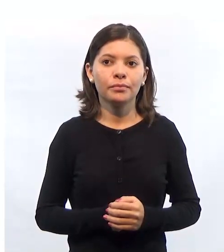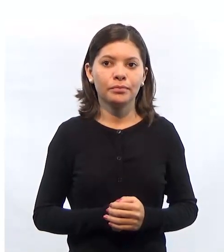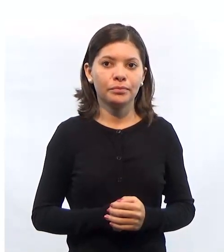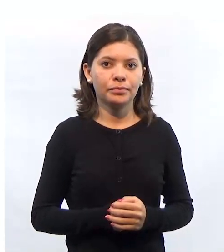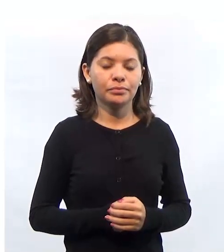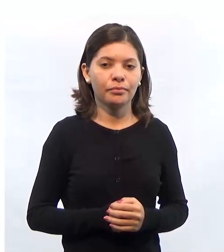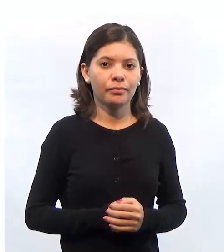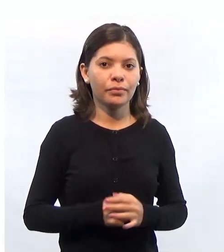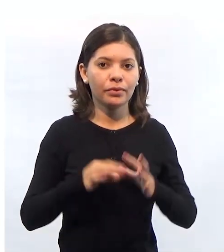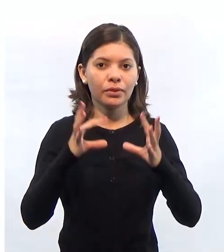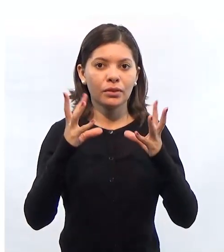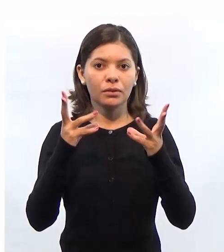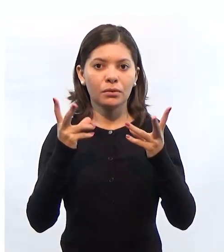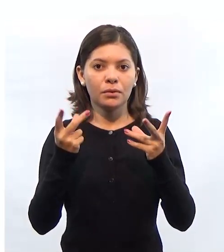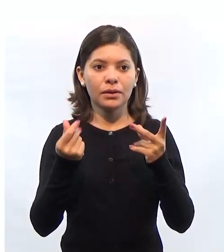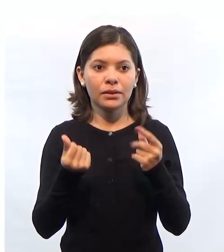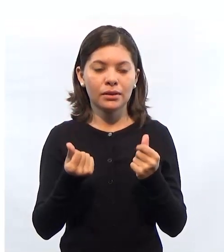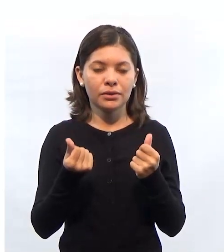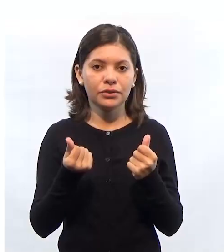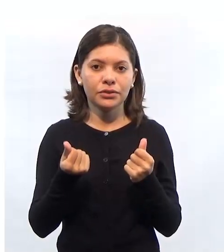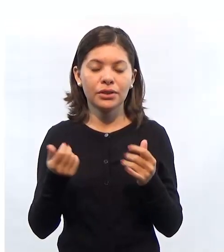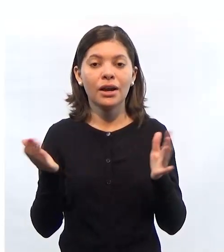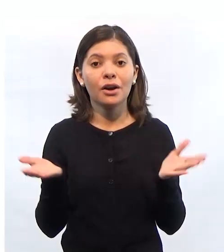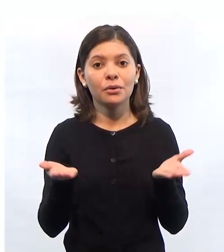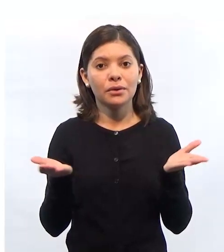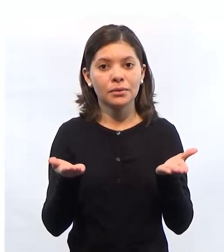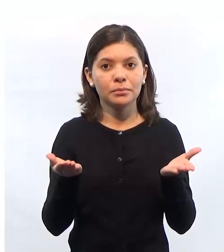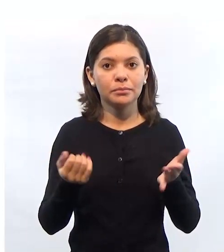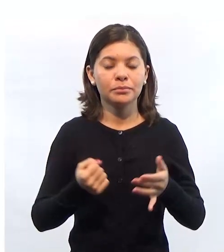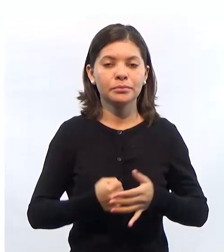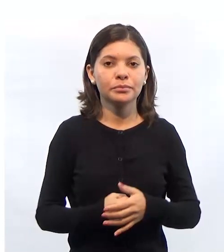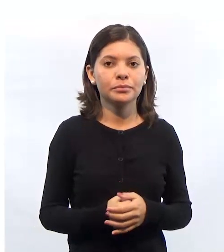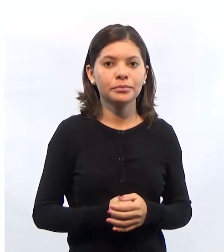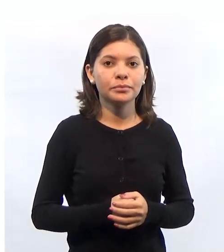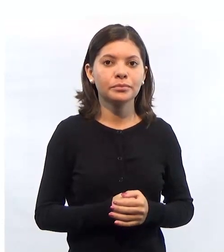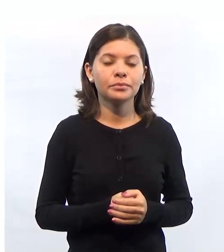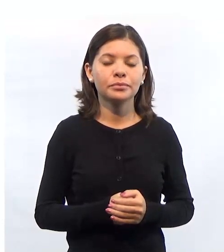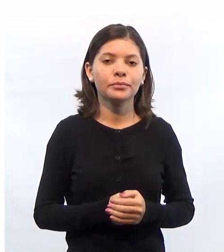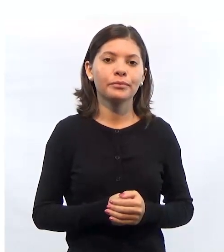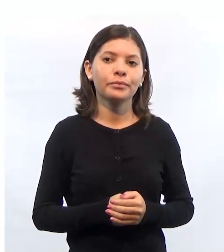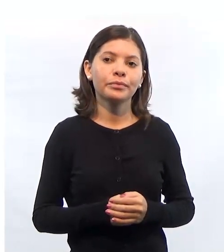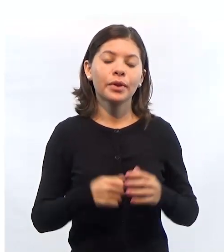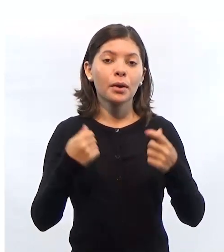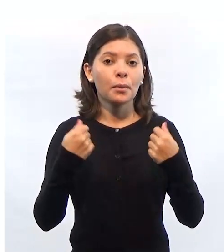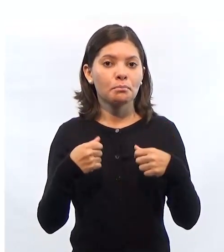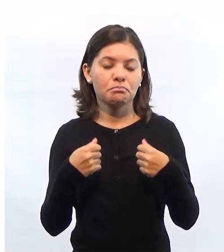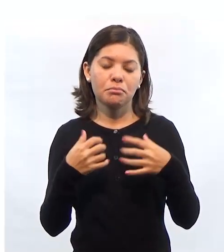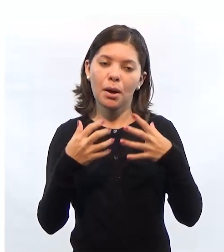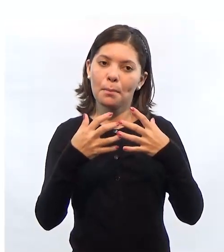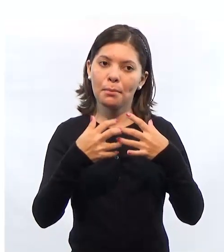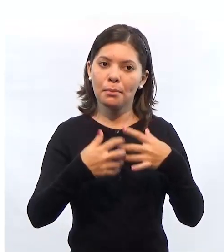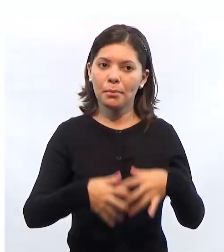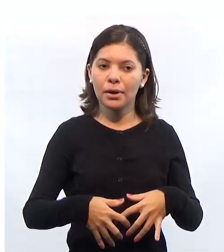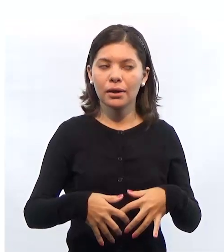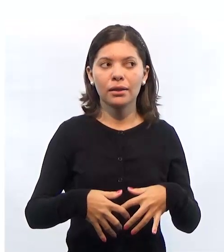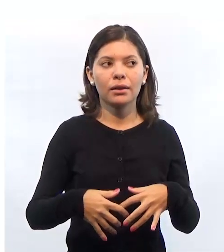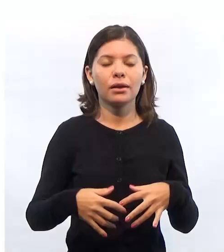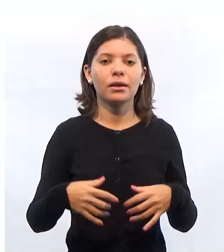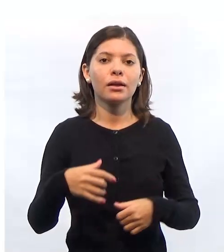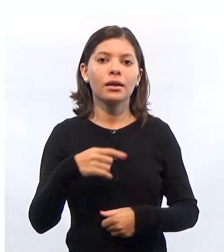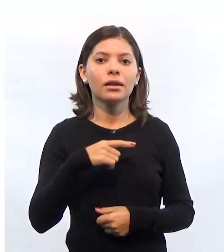essa qualidade agora pode ser que a máquina